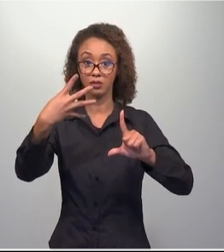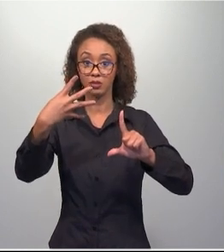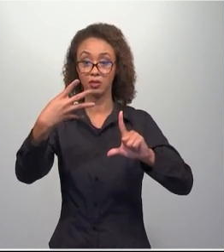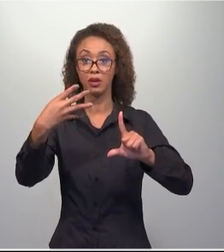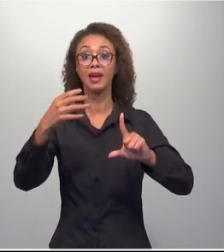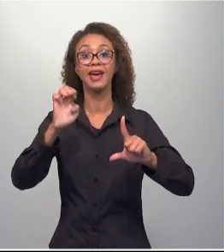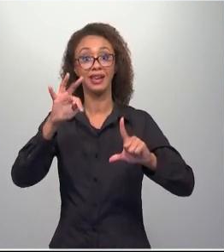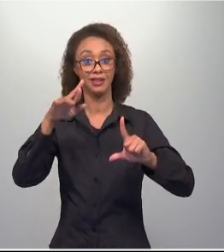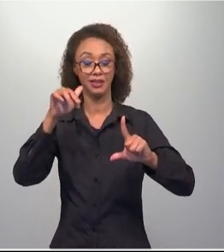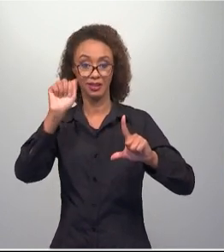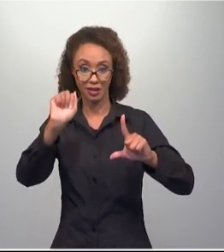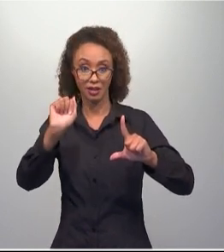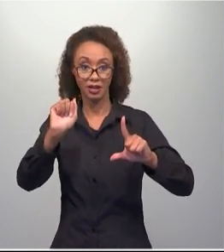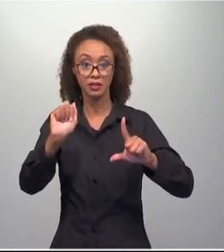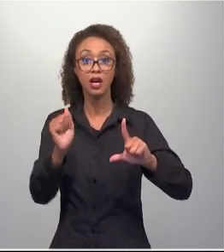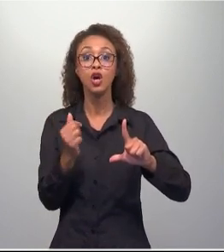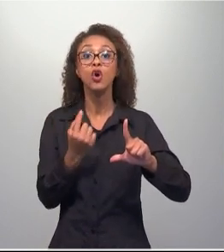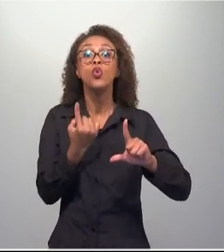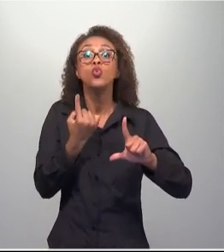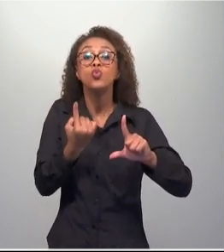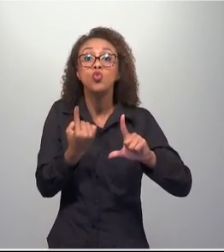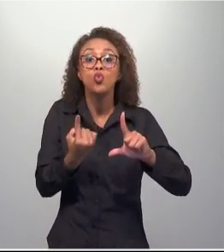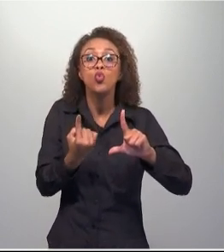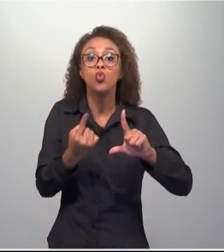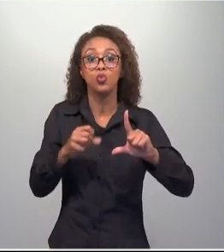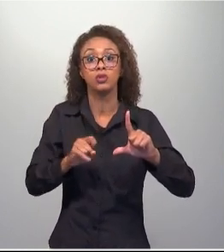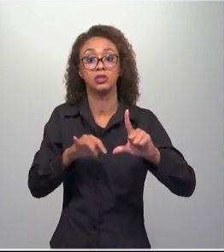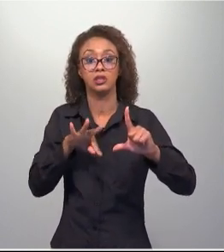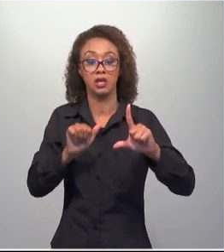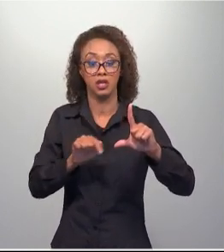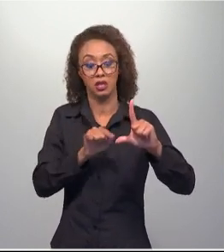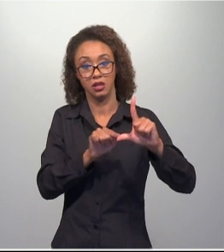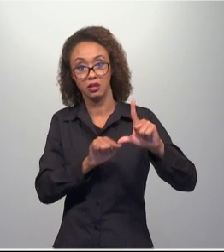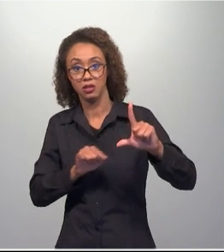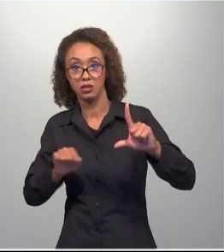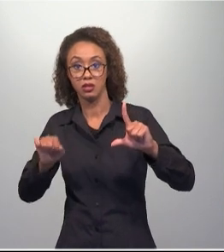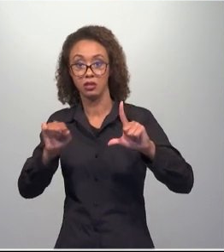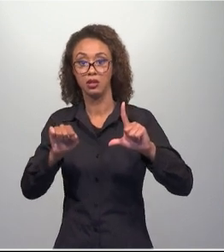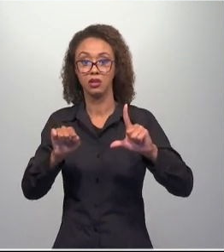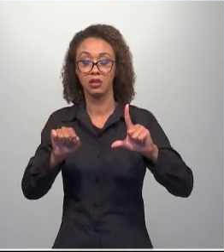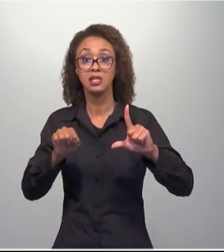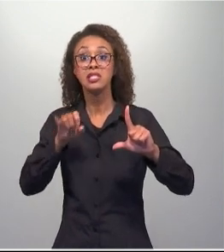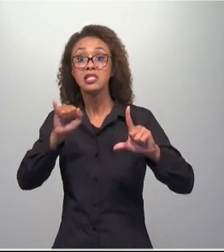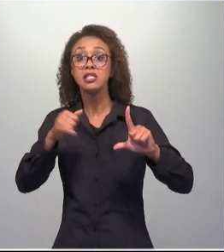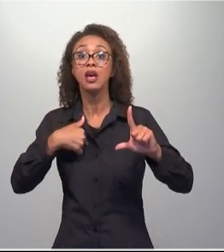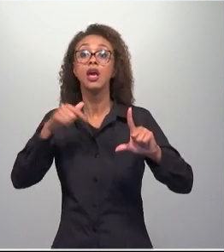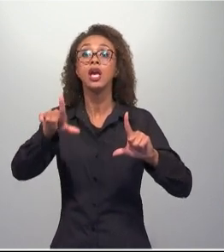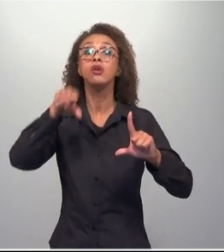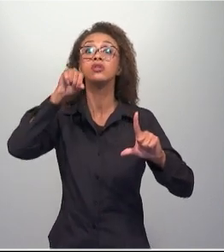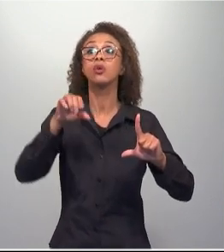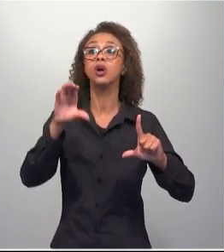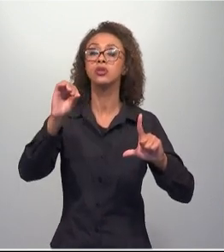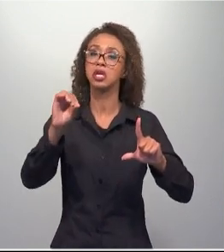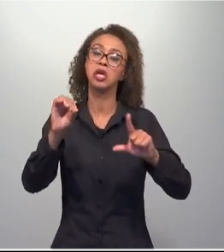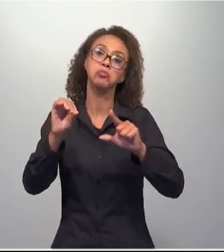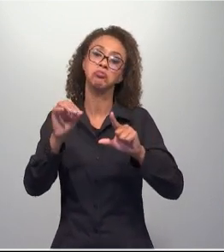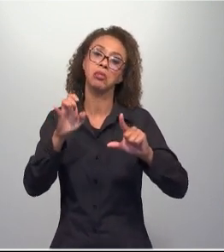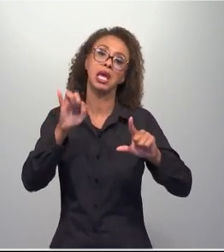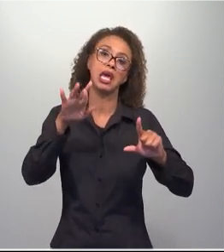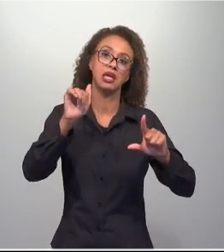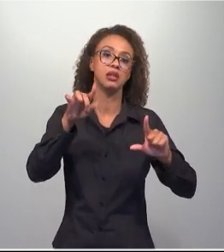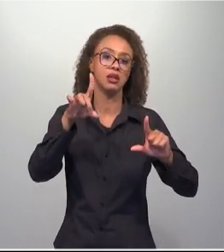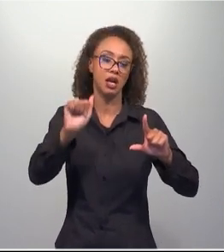se a minha seleção por 0 1 e 0 eu seleciono a minha entrada 0 e assim por diante